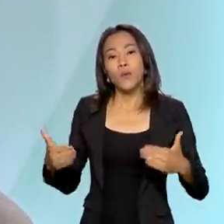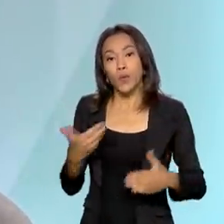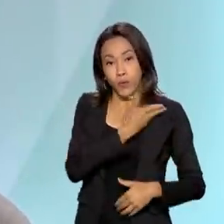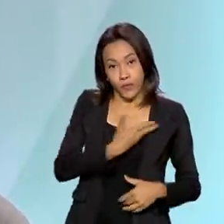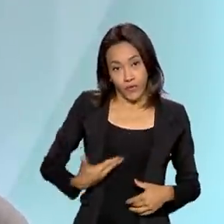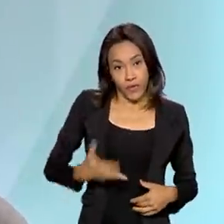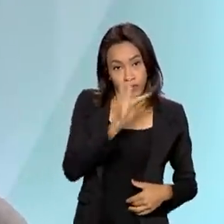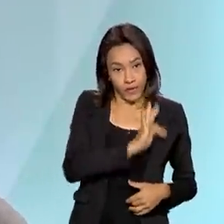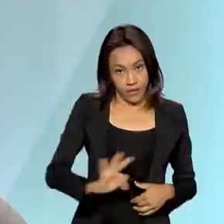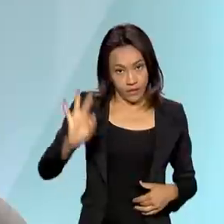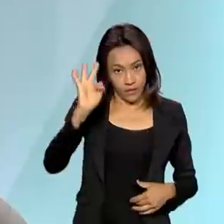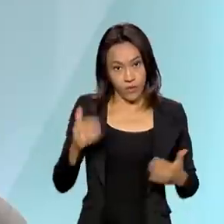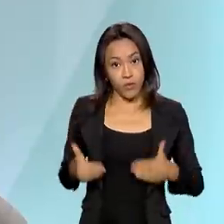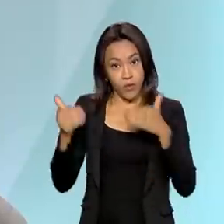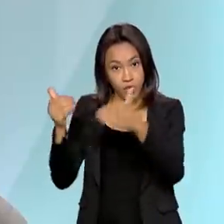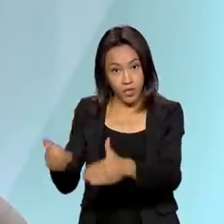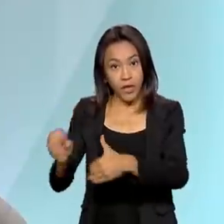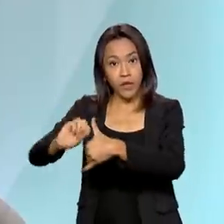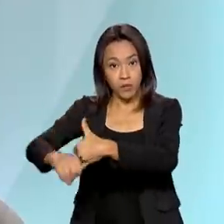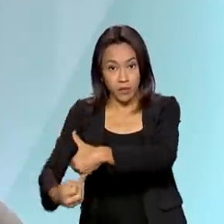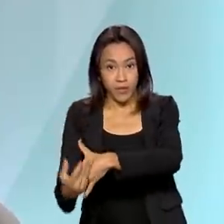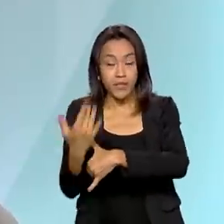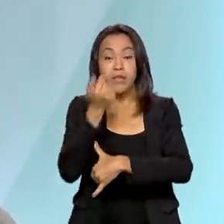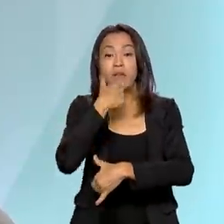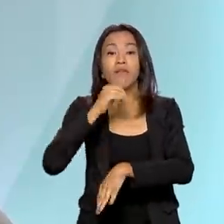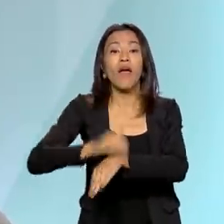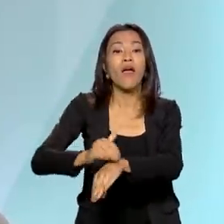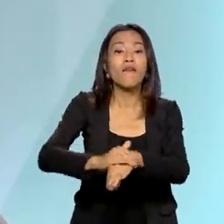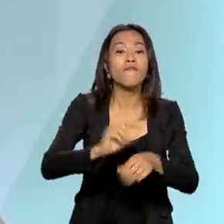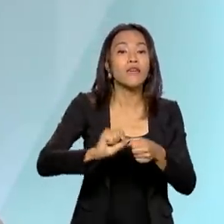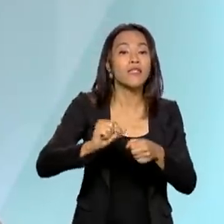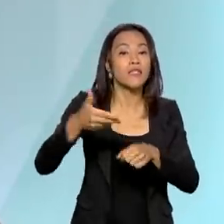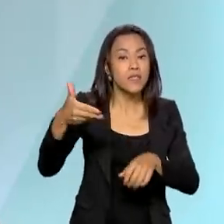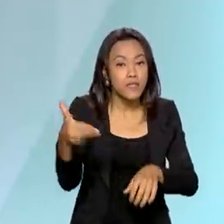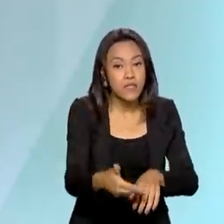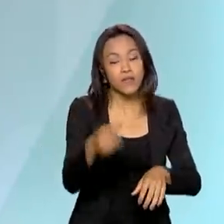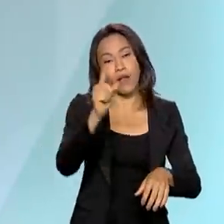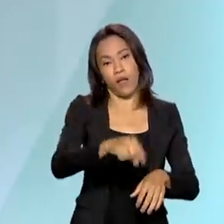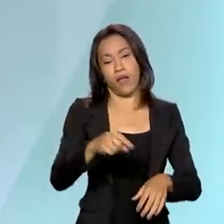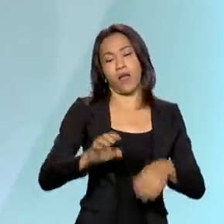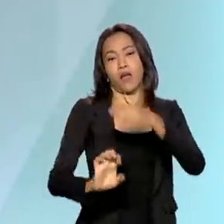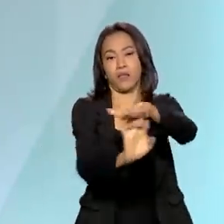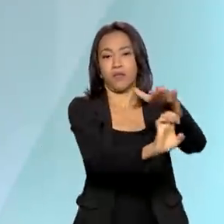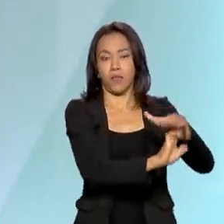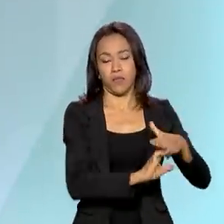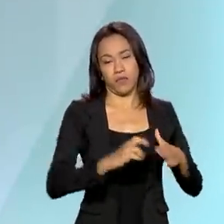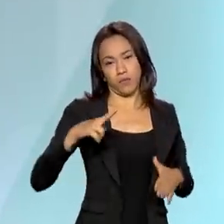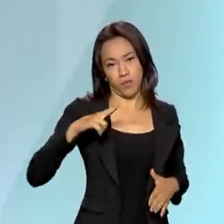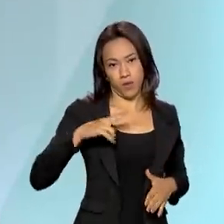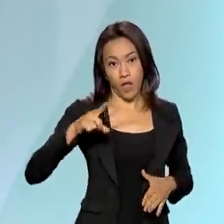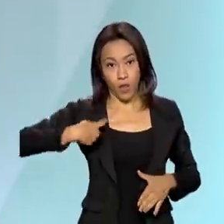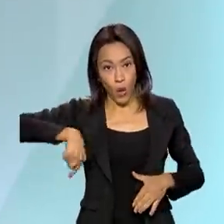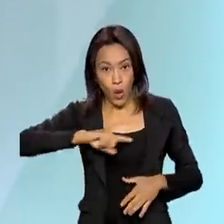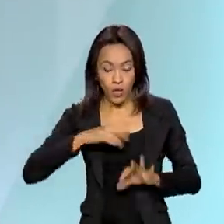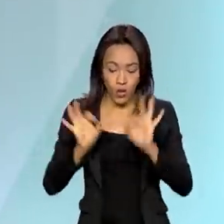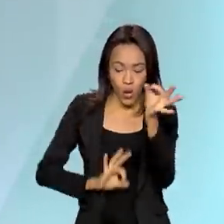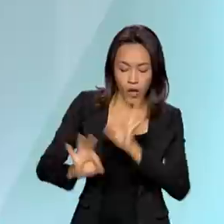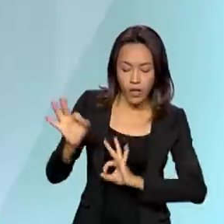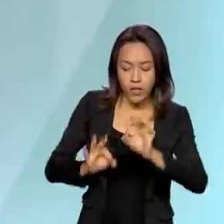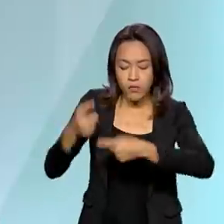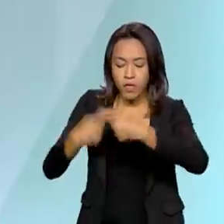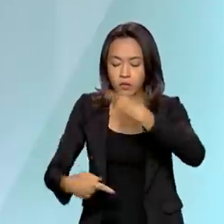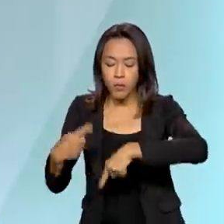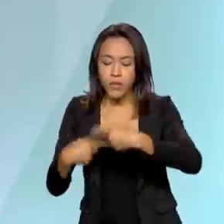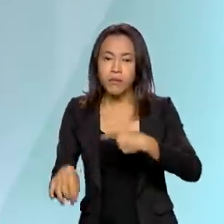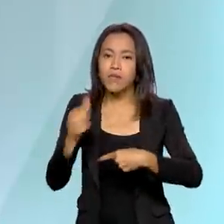entende que é o setor privado que irá fazer essa transformação. Nós desenhamos políticas públicas, mas é o setor privado que